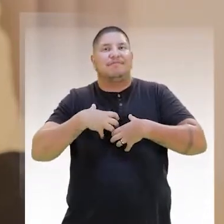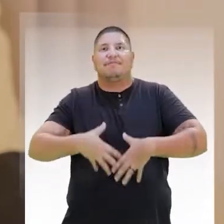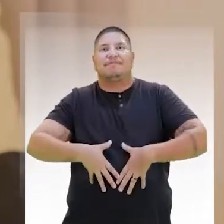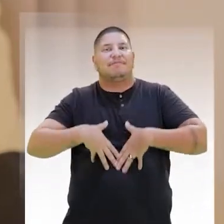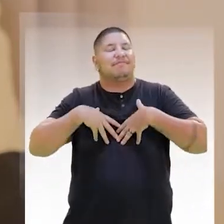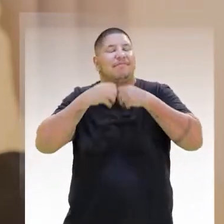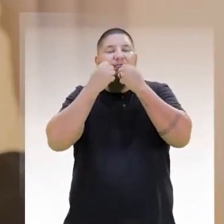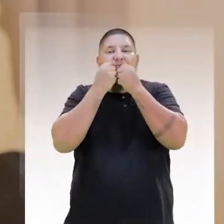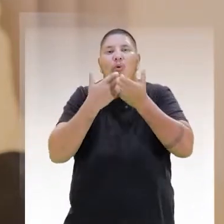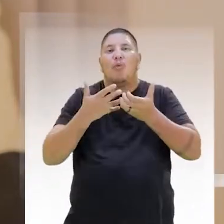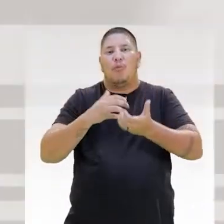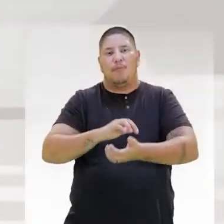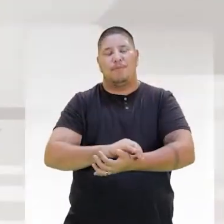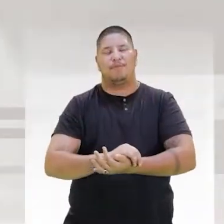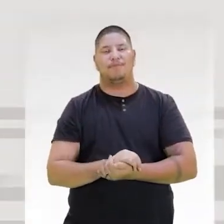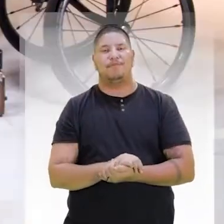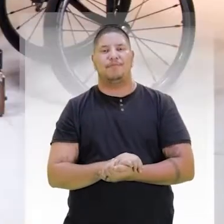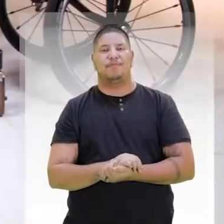mim.